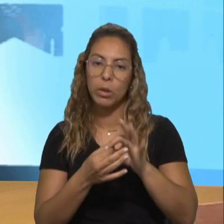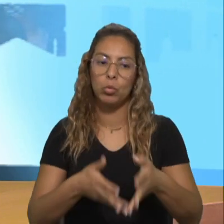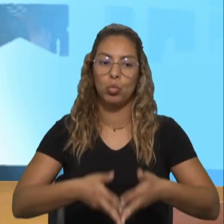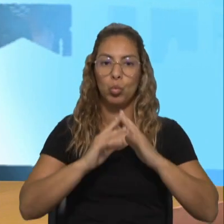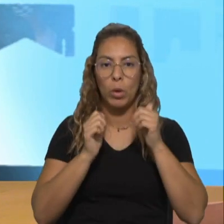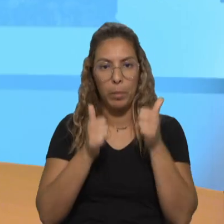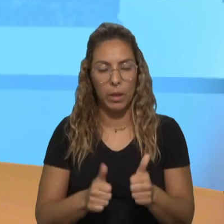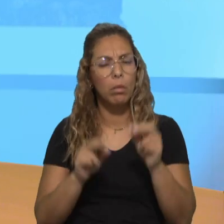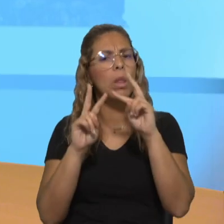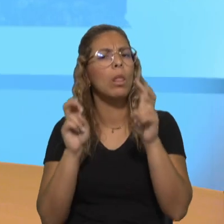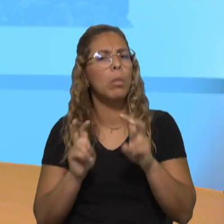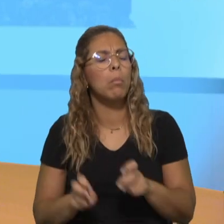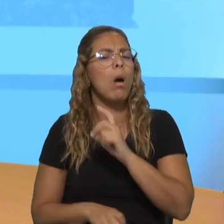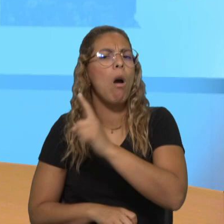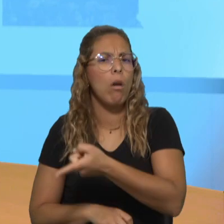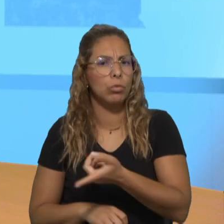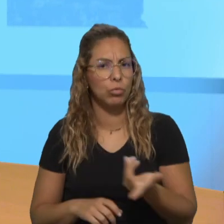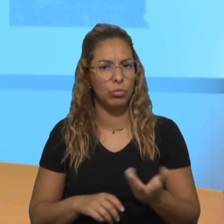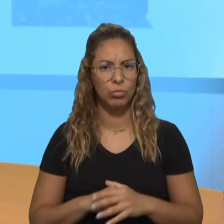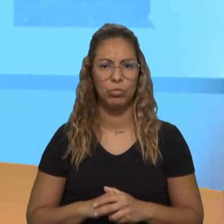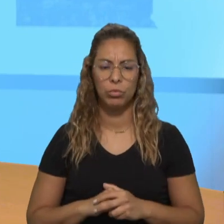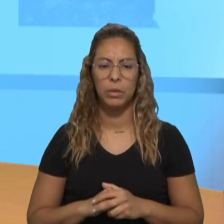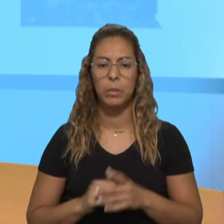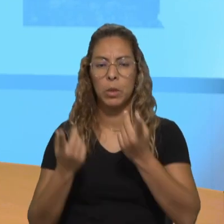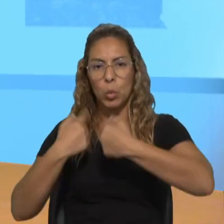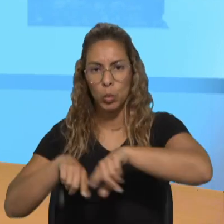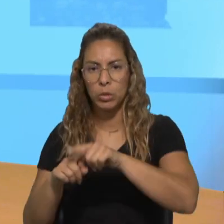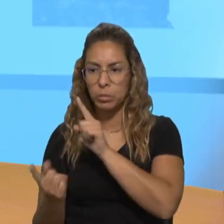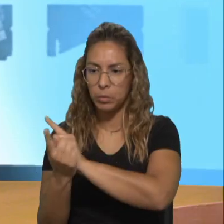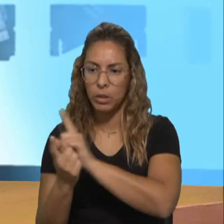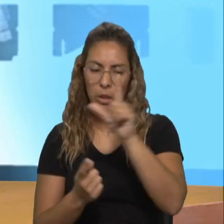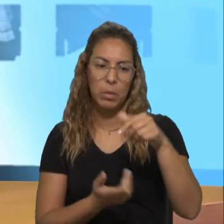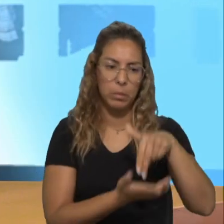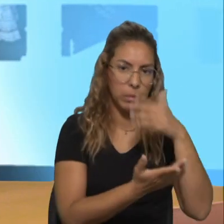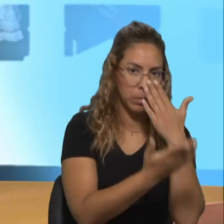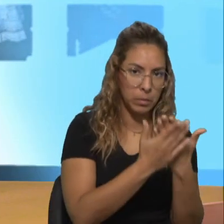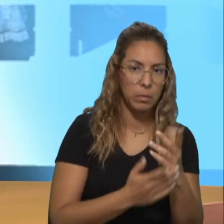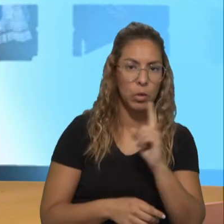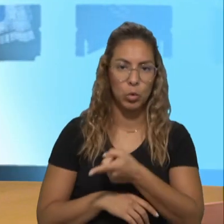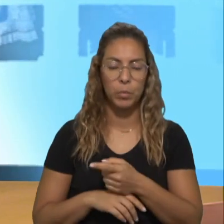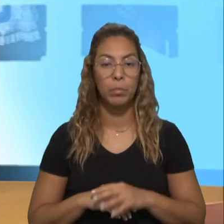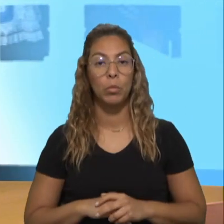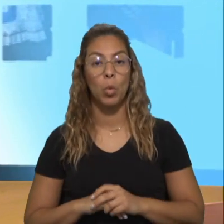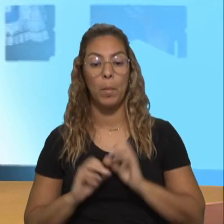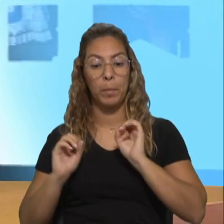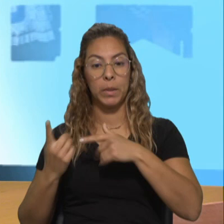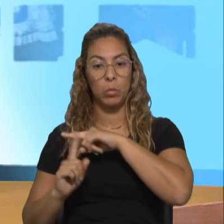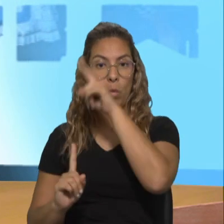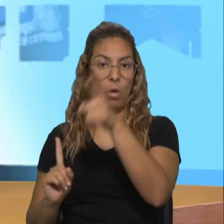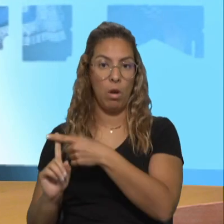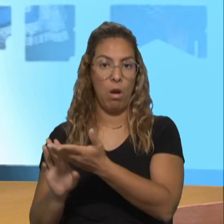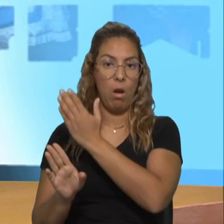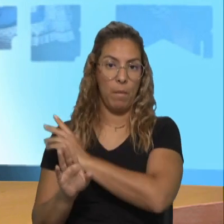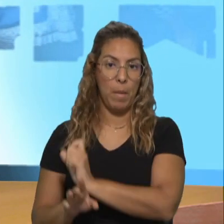perceber que temas, por exemplo, é que já vos juntaram nestas reuniões online, mas também físicas? Então, no primeiro ano, o tema era essencialmente